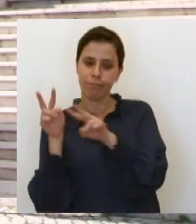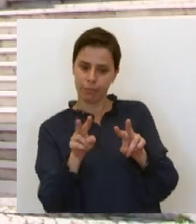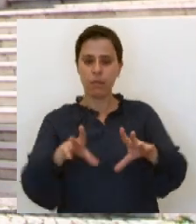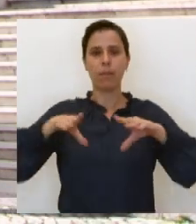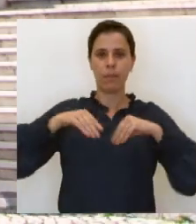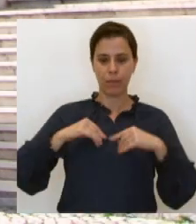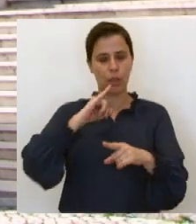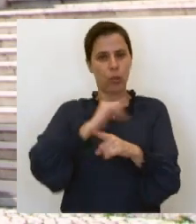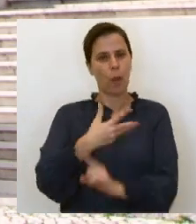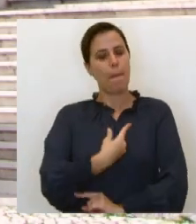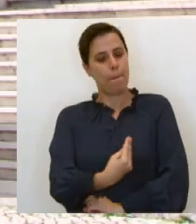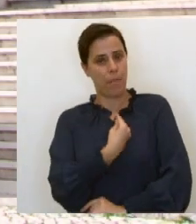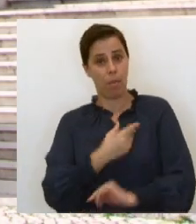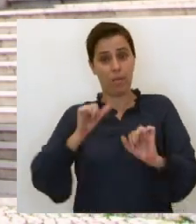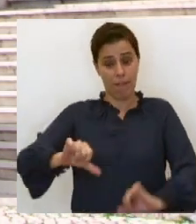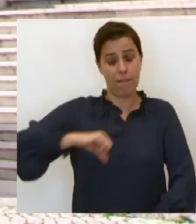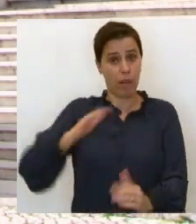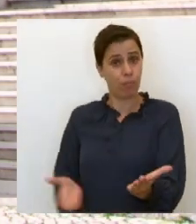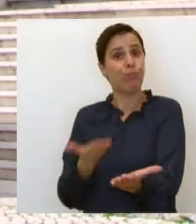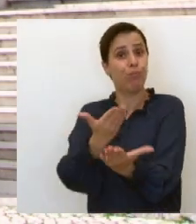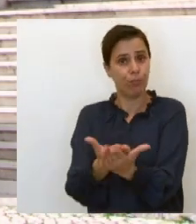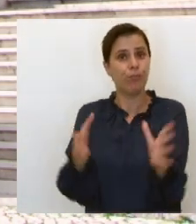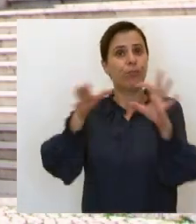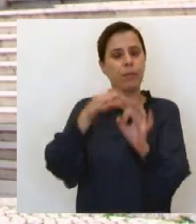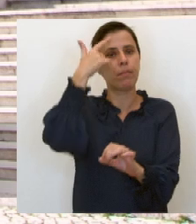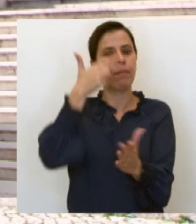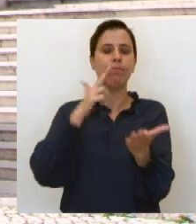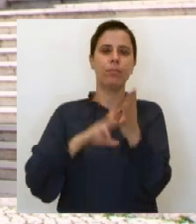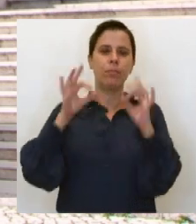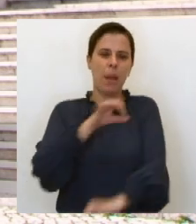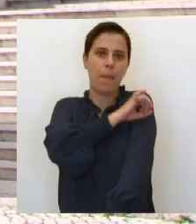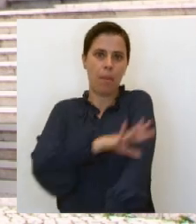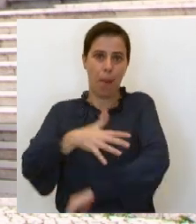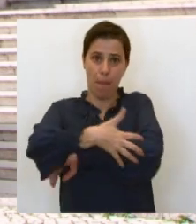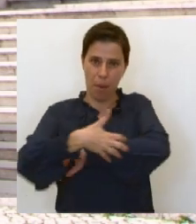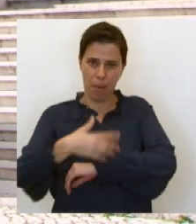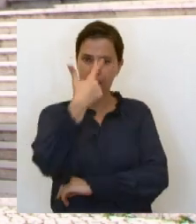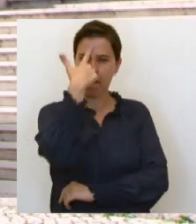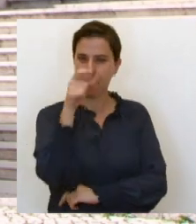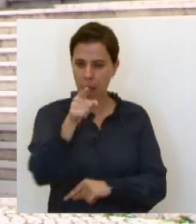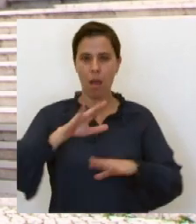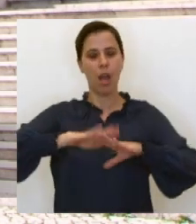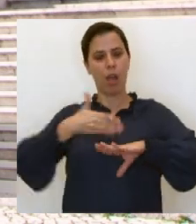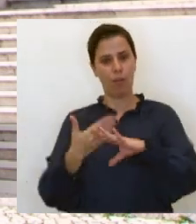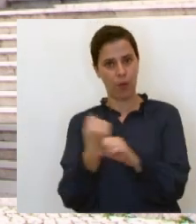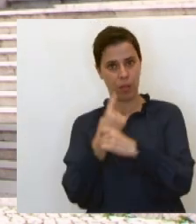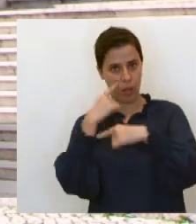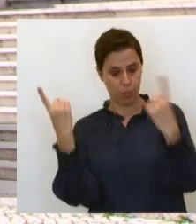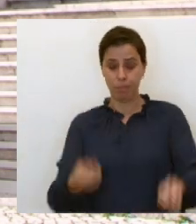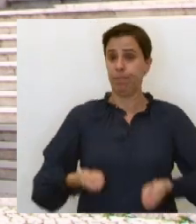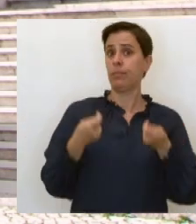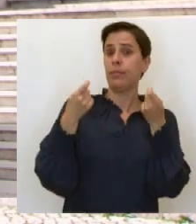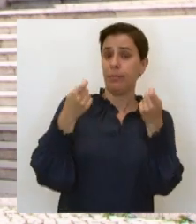para acolher outras preocupações dos verdes, nomeadamente no combate sério à pobreza, no reforço dos serviços públicos,